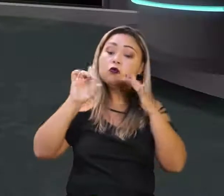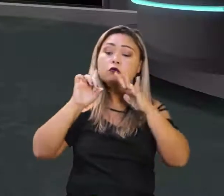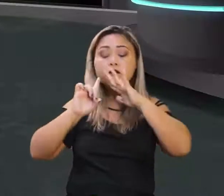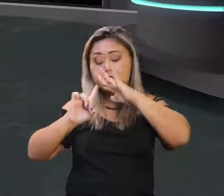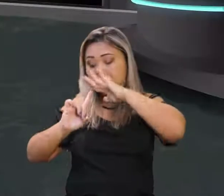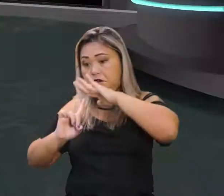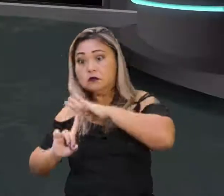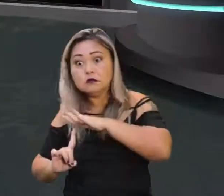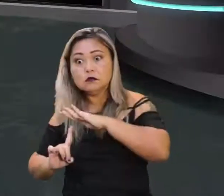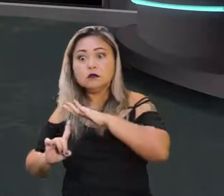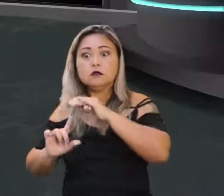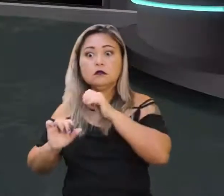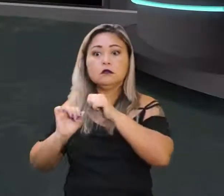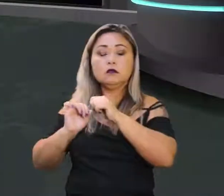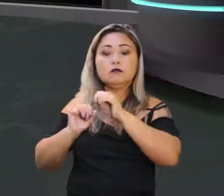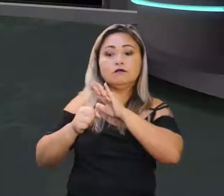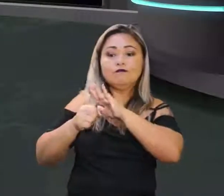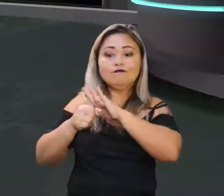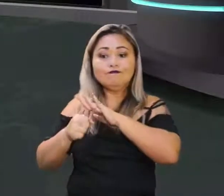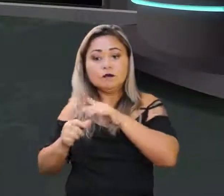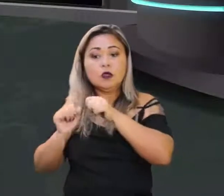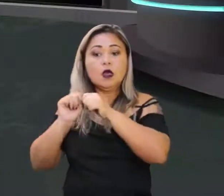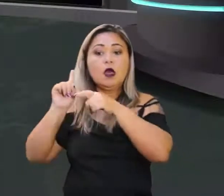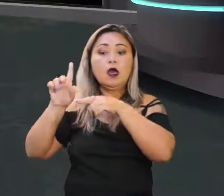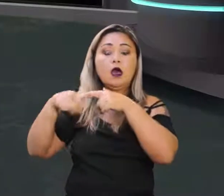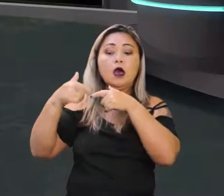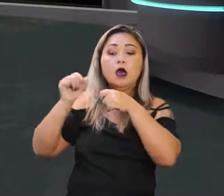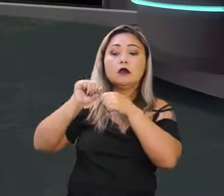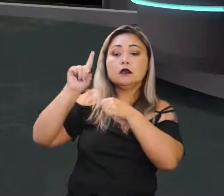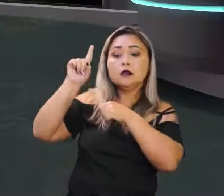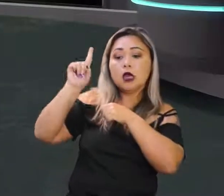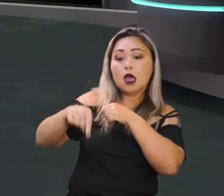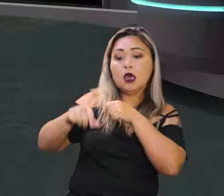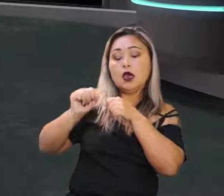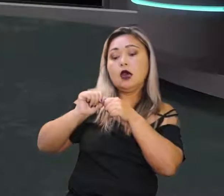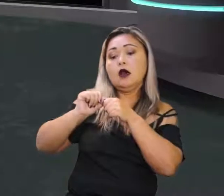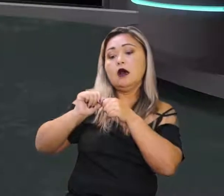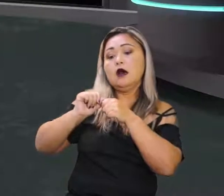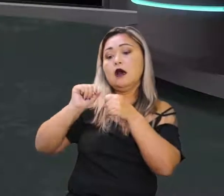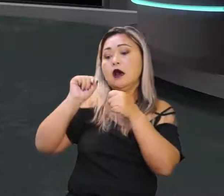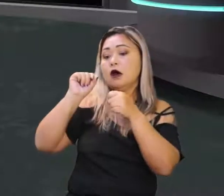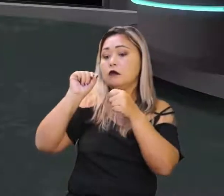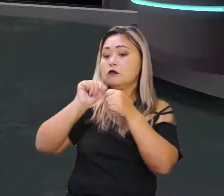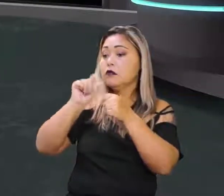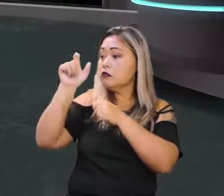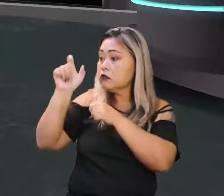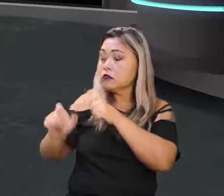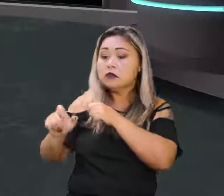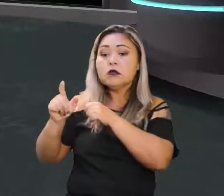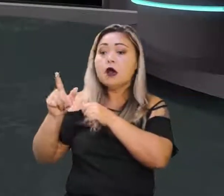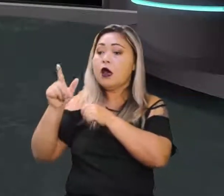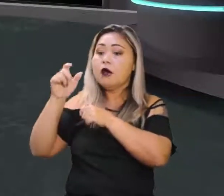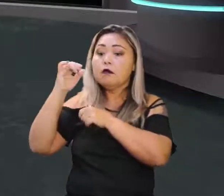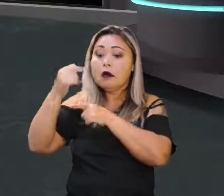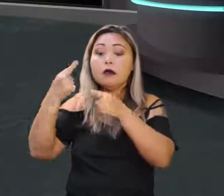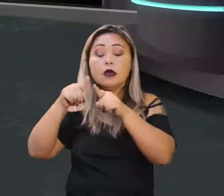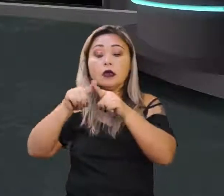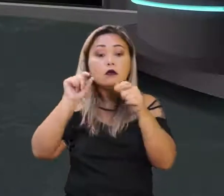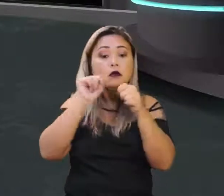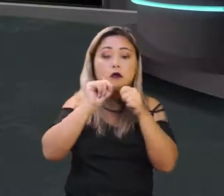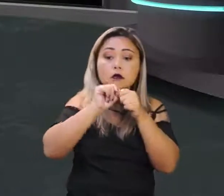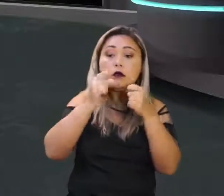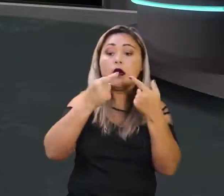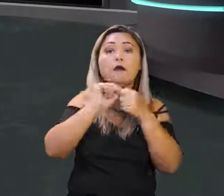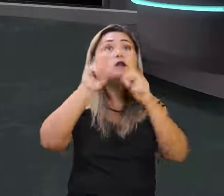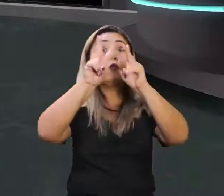teatro que tem os personagens, tem a ação, mas, ao mesmo tempo, apresenta a discussão